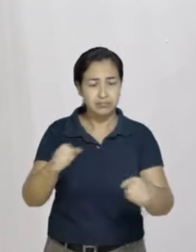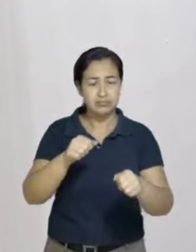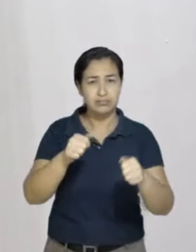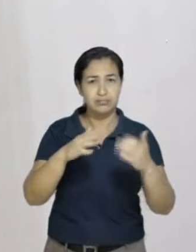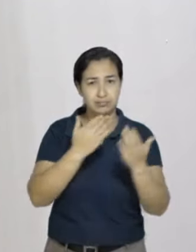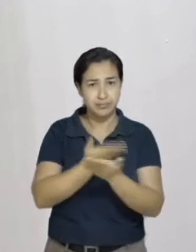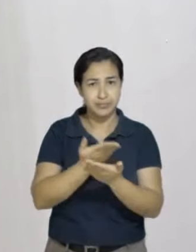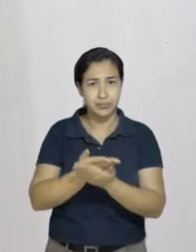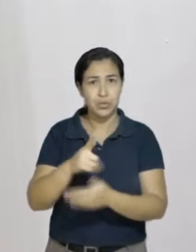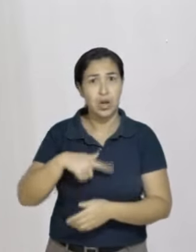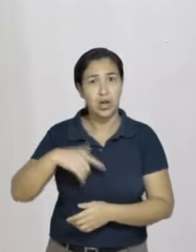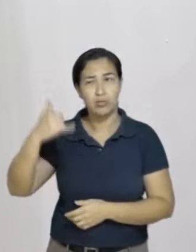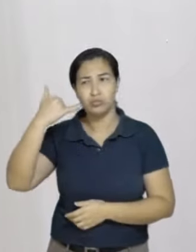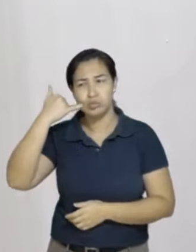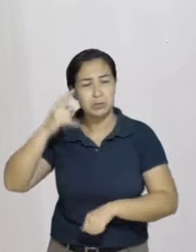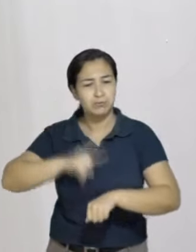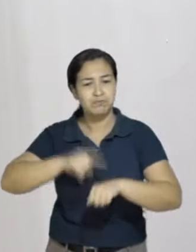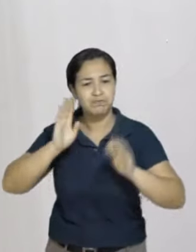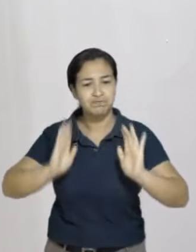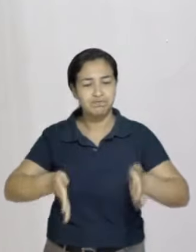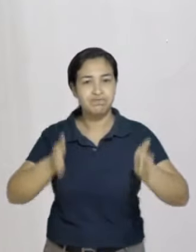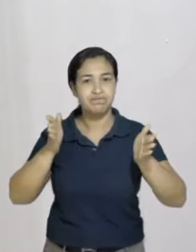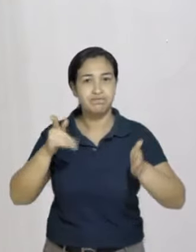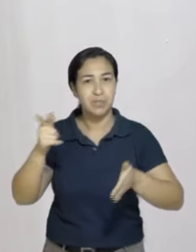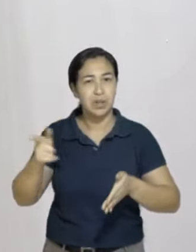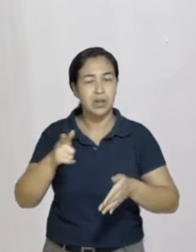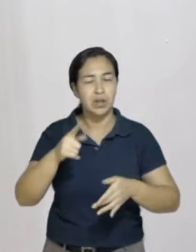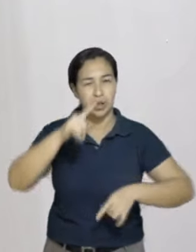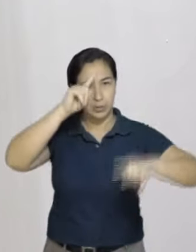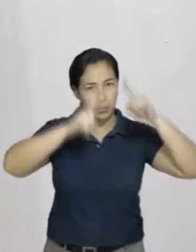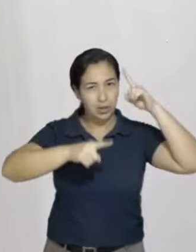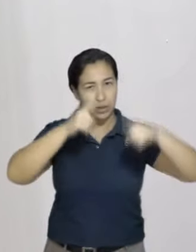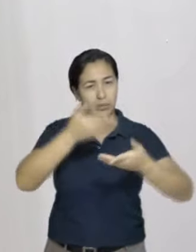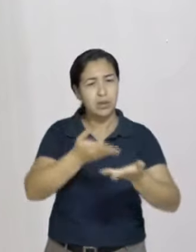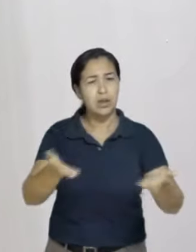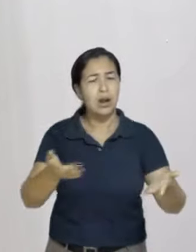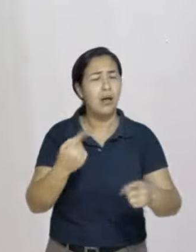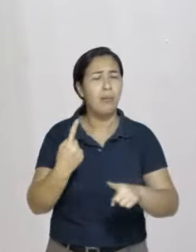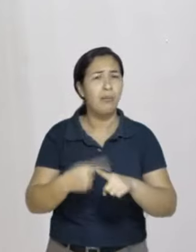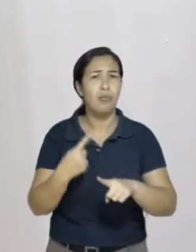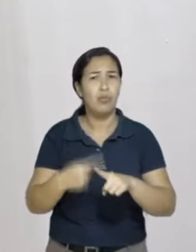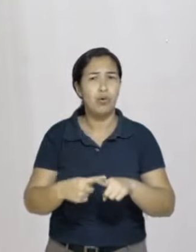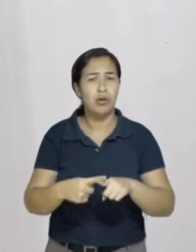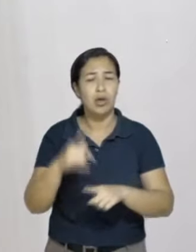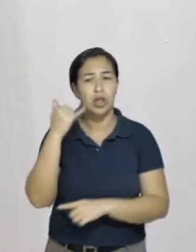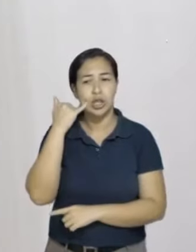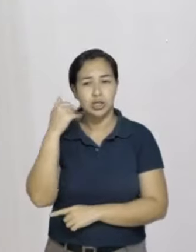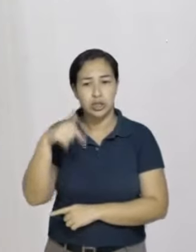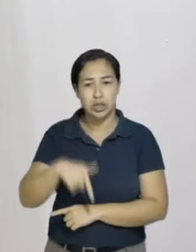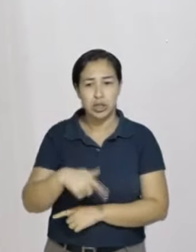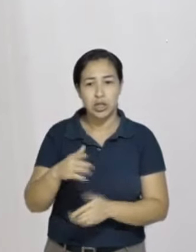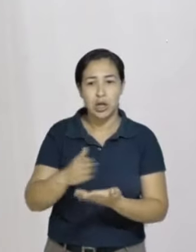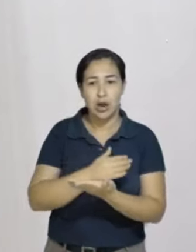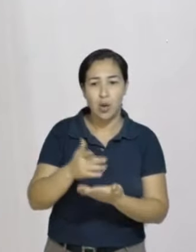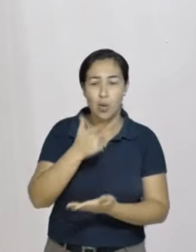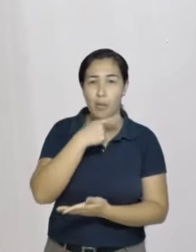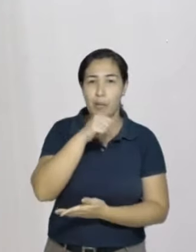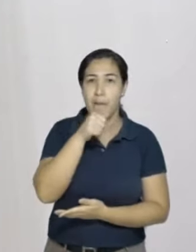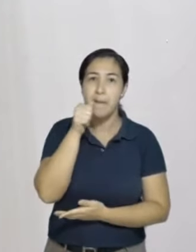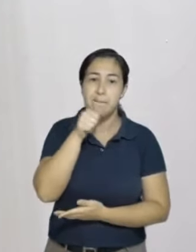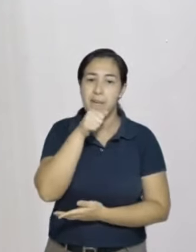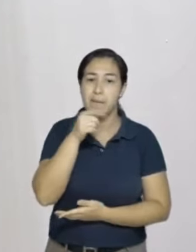eu liguei imediatamente por coordenador porque eu atendi aqui pais e mães que estão